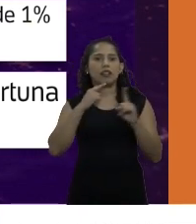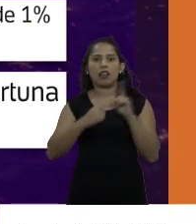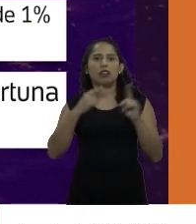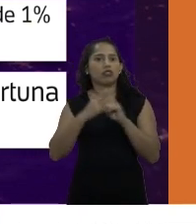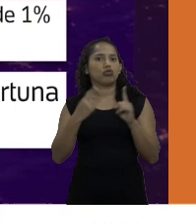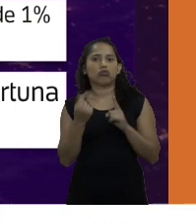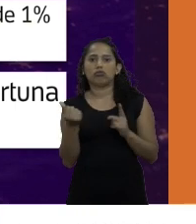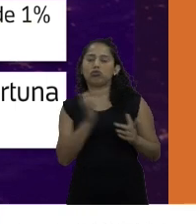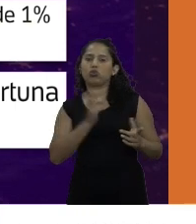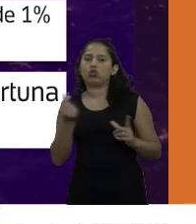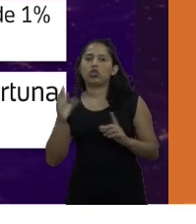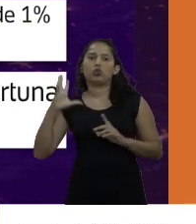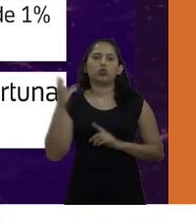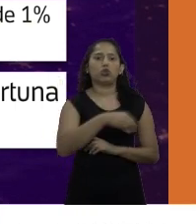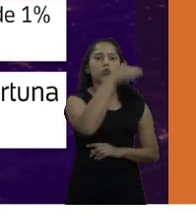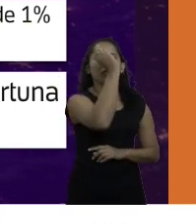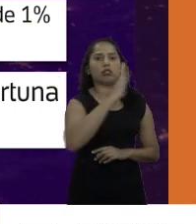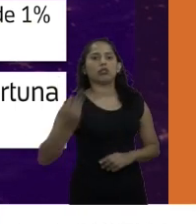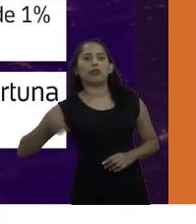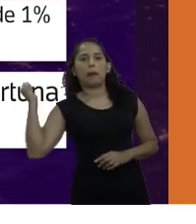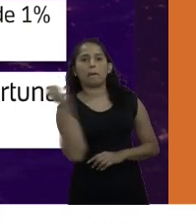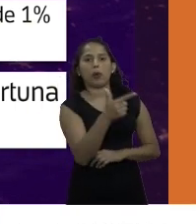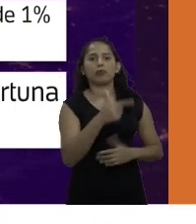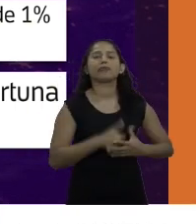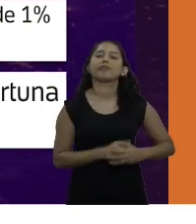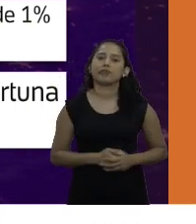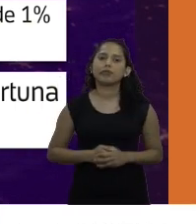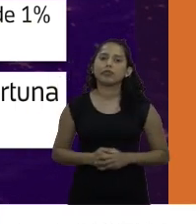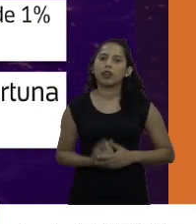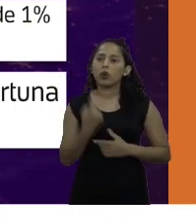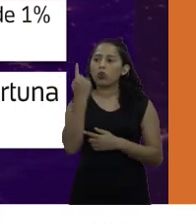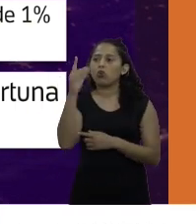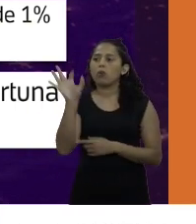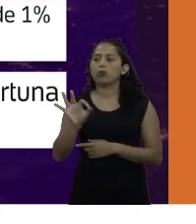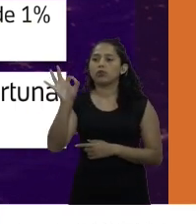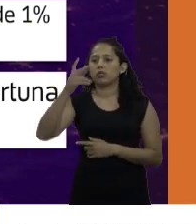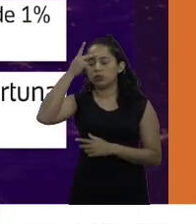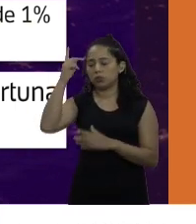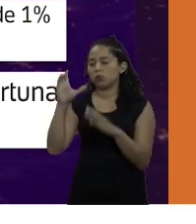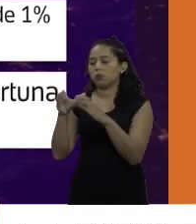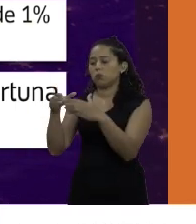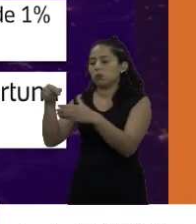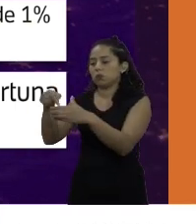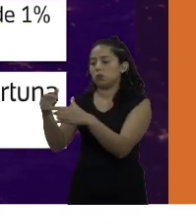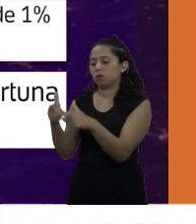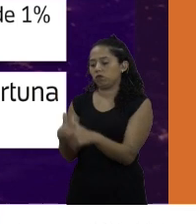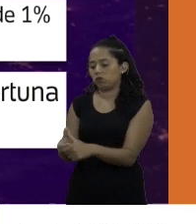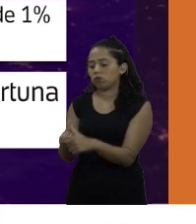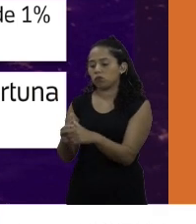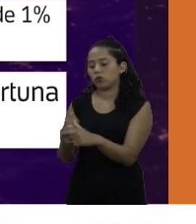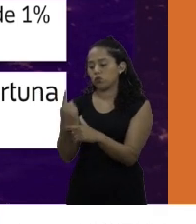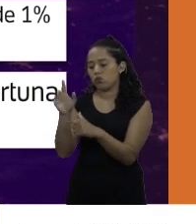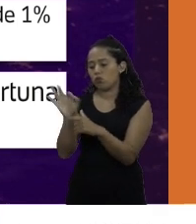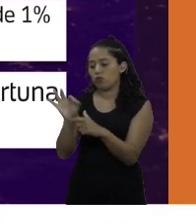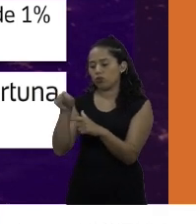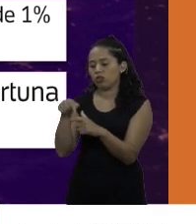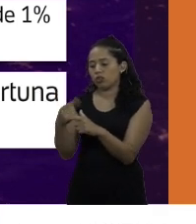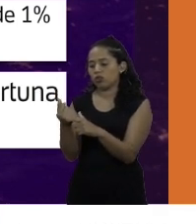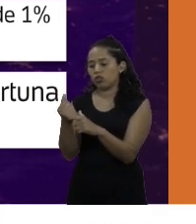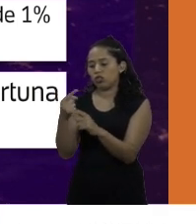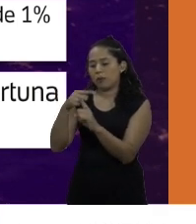inteira. 1% dos mais ricos tem quase toda a grana de um país inteiro do tamanho do